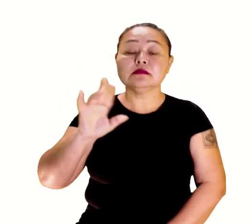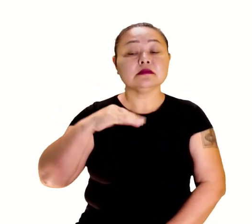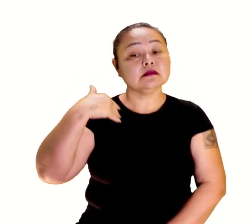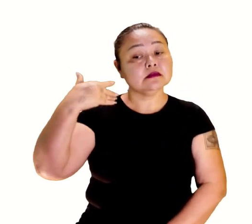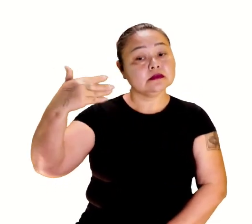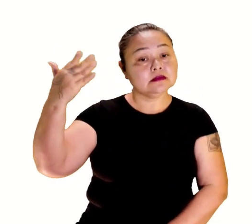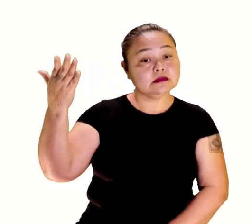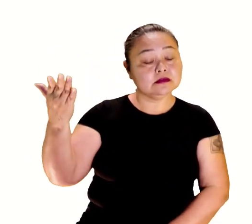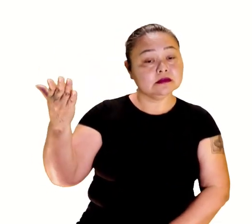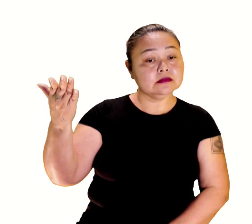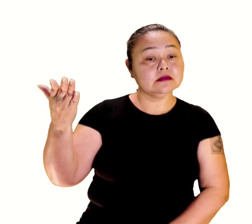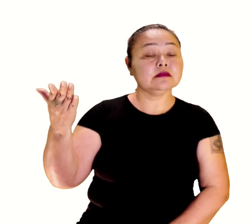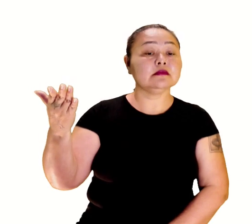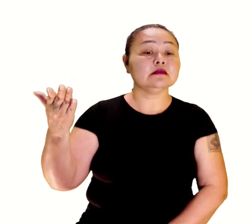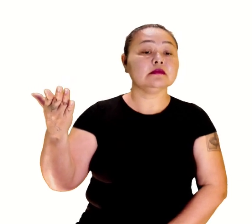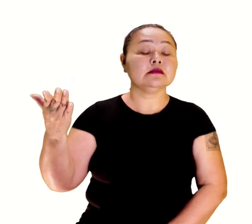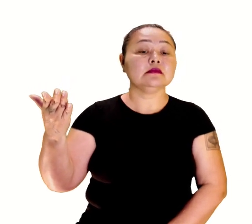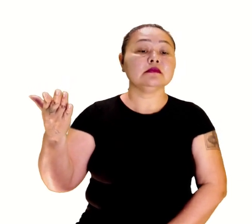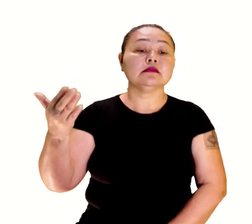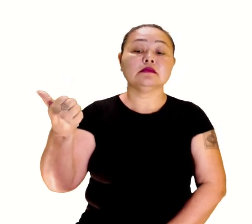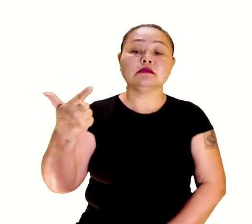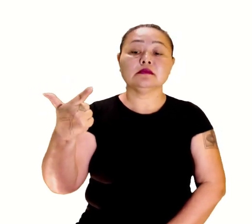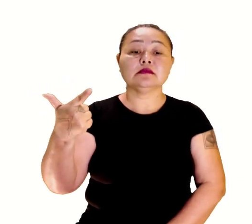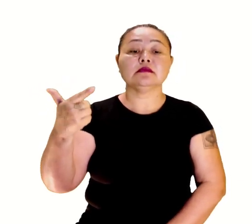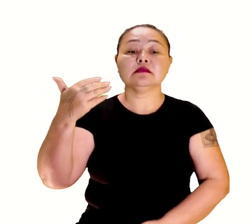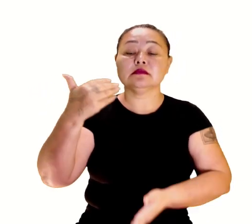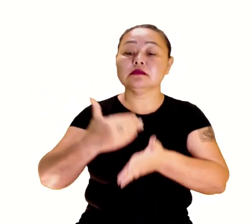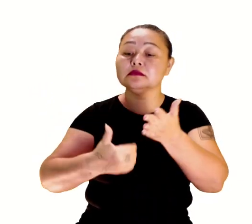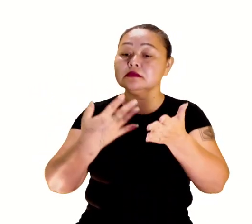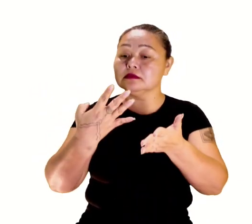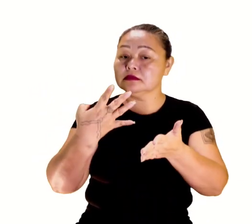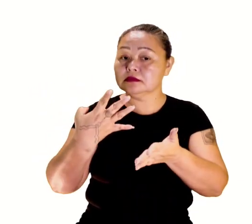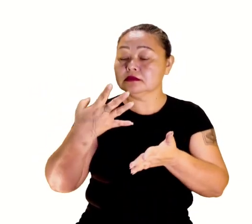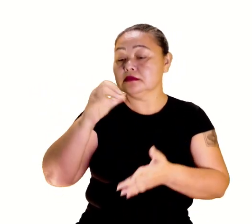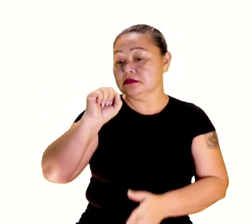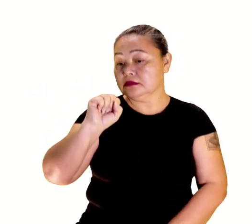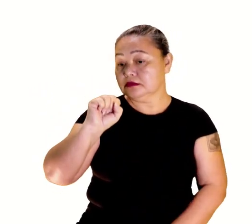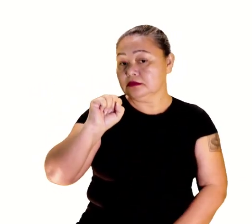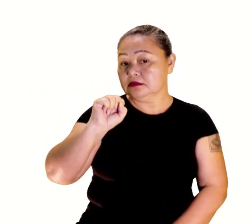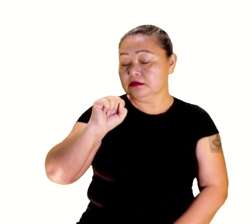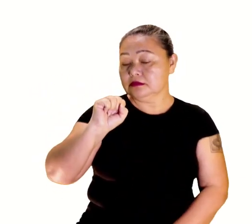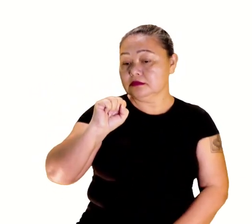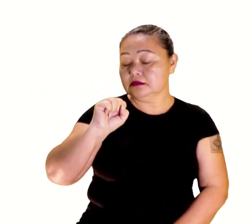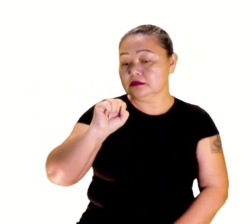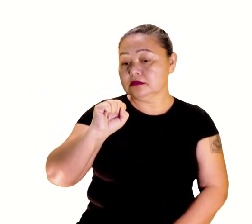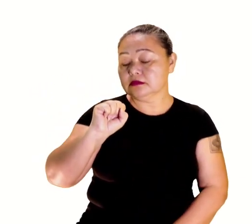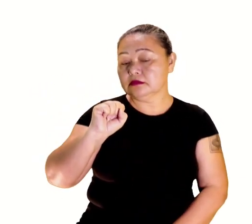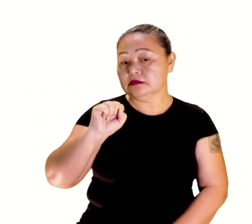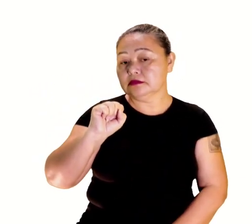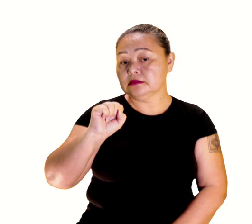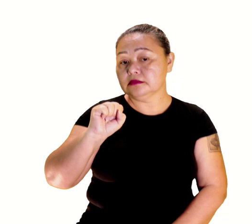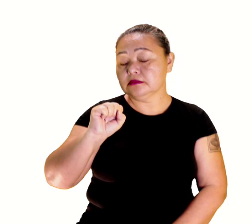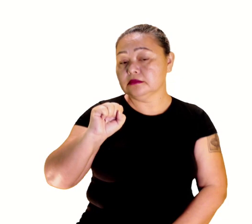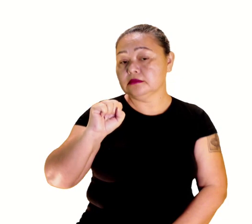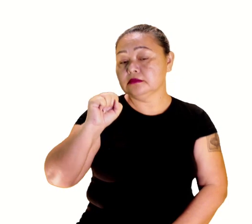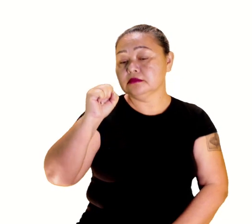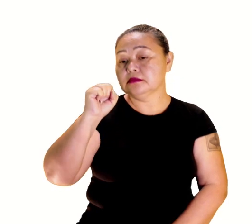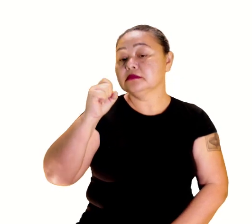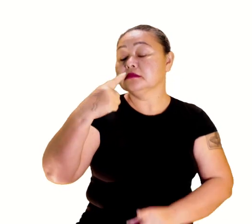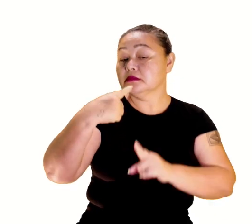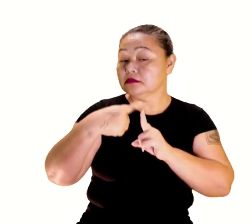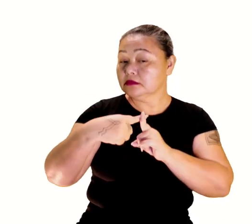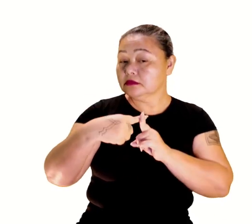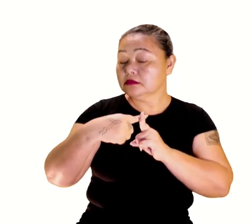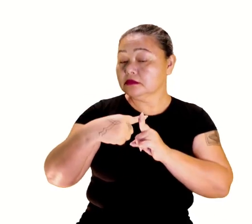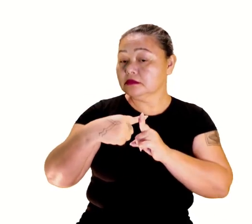aqui. Vamos lá? 12 tira 4, fica 8. 12 tira 4, fica 8? 8 positivo.